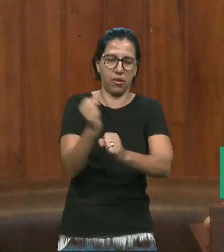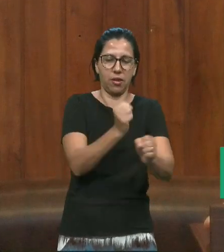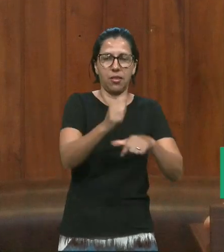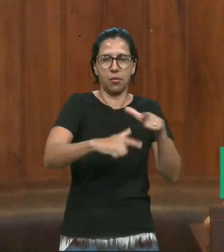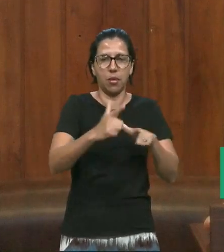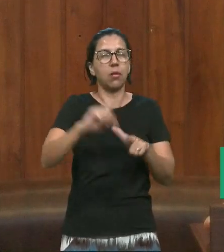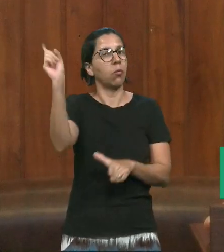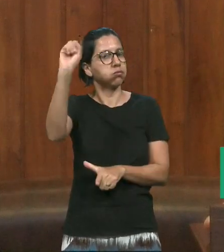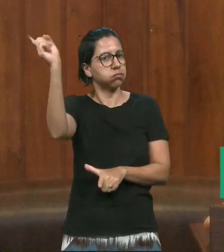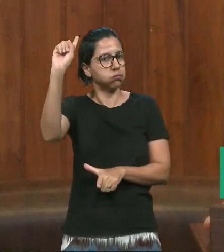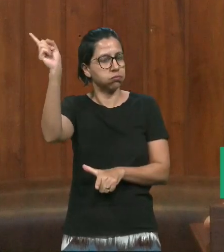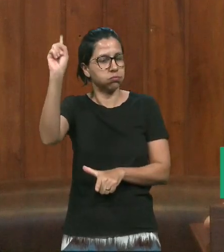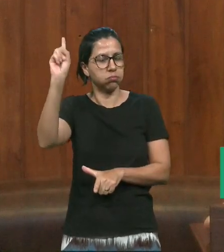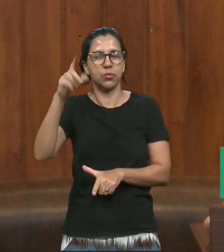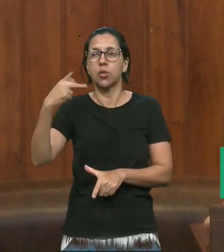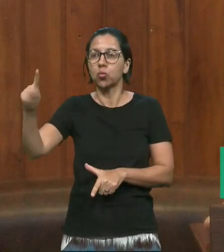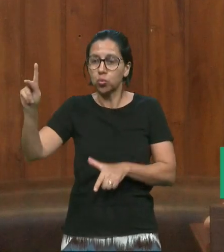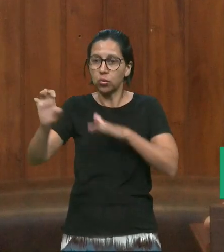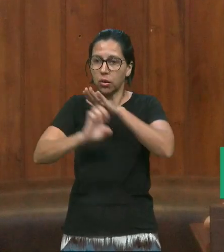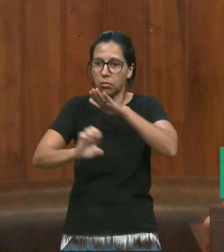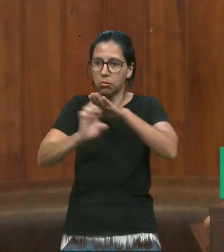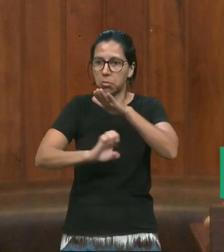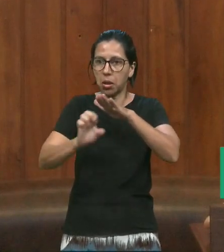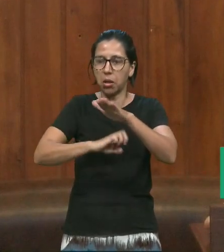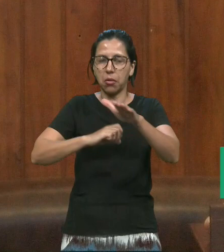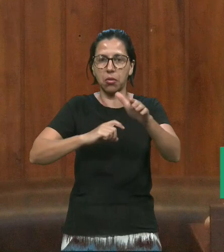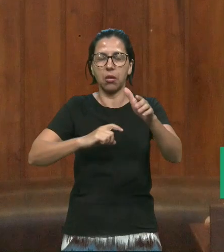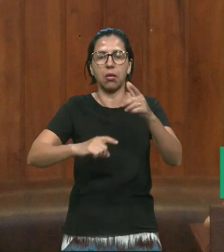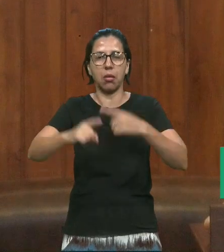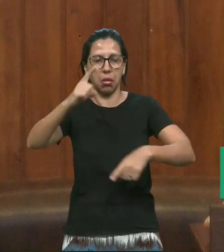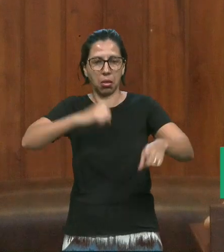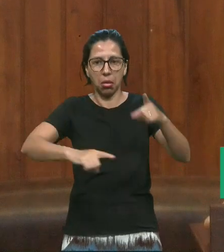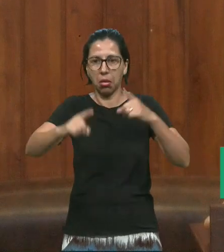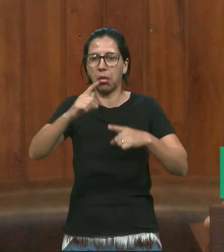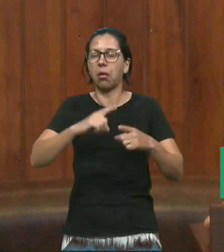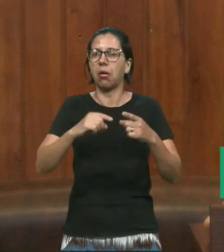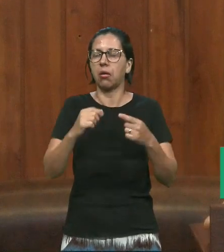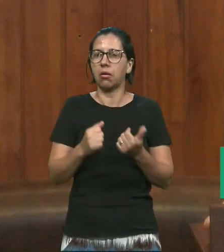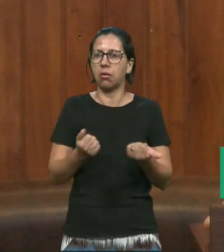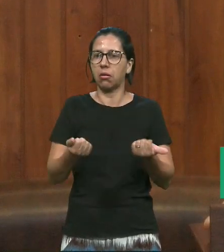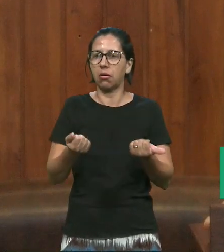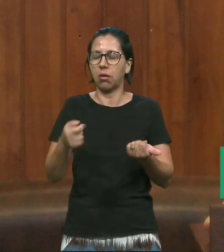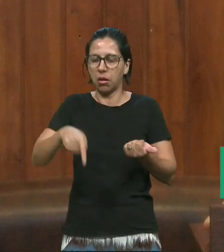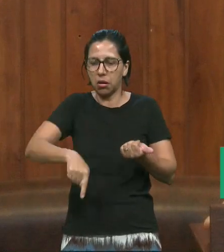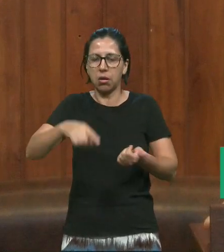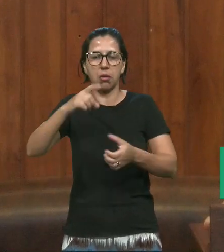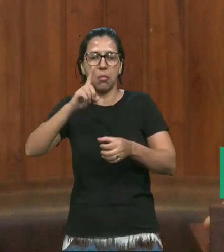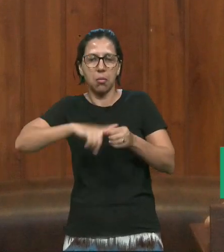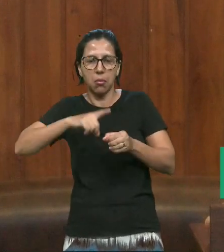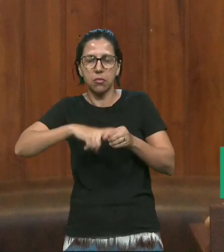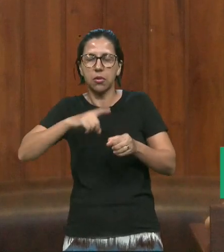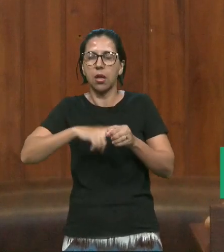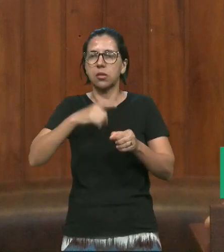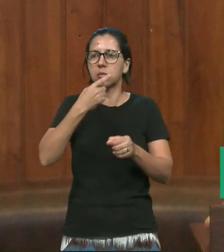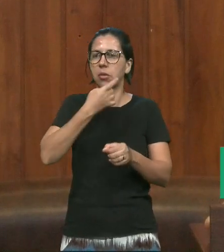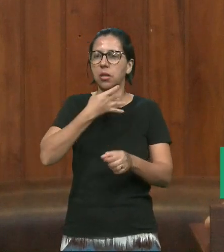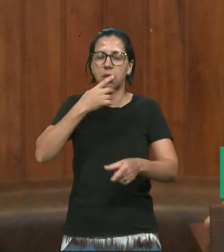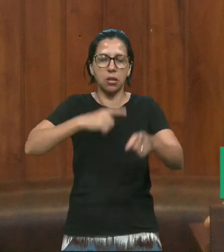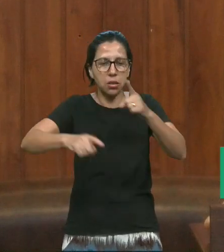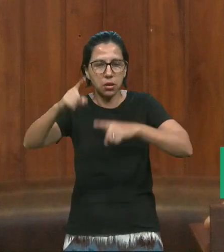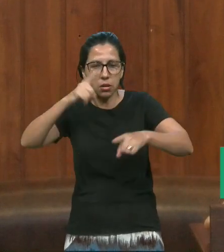sua empresa como administra o nosso município, você ia morrer de fome, cara. Você ia morrer de fome.